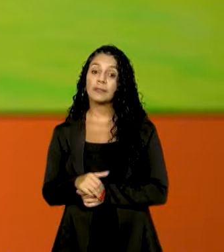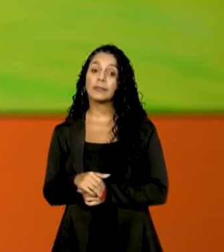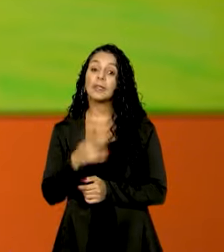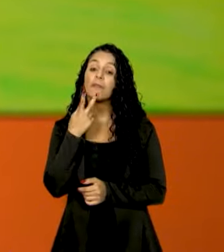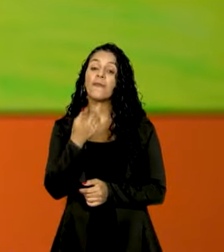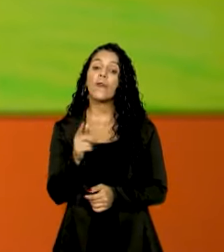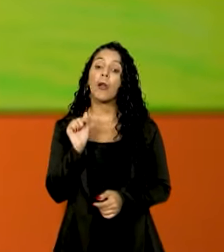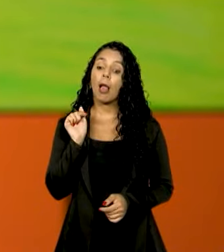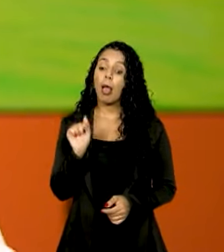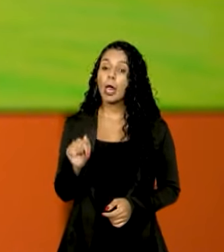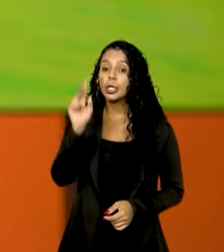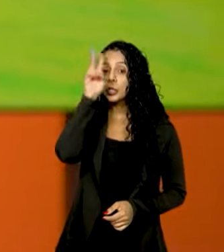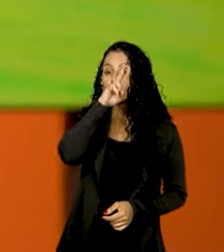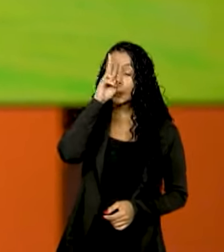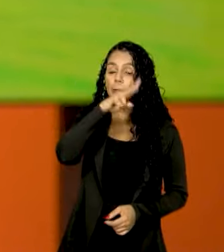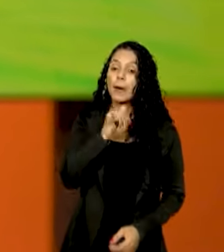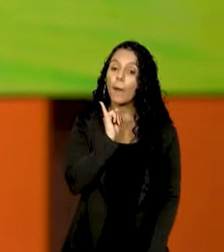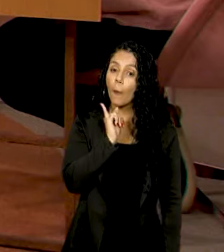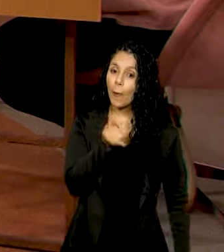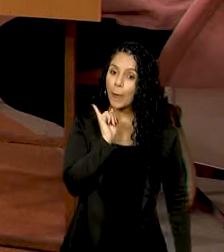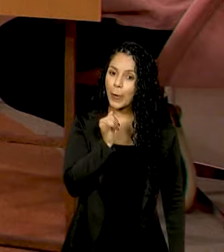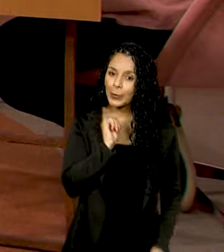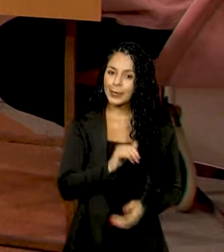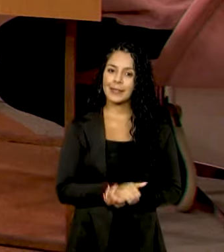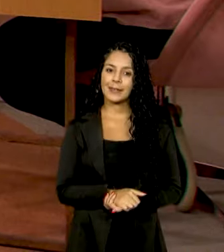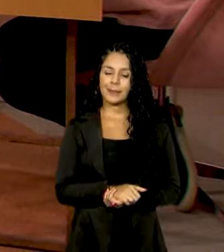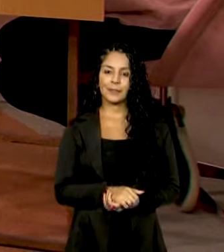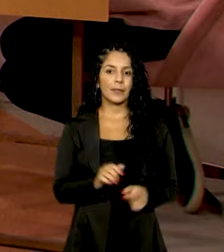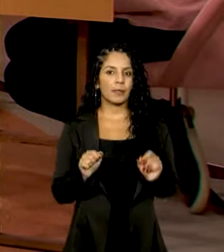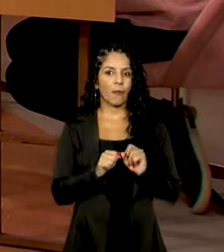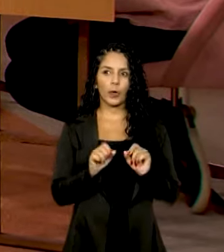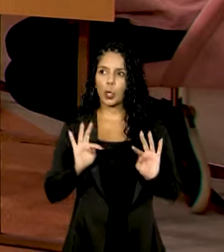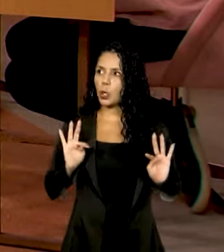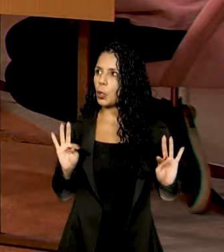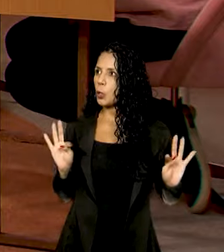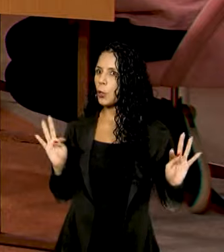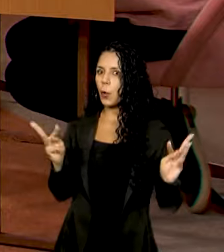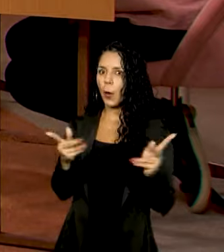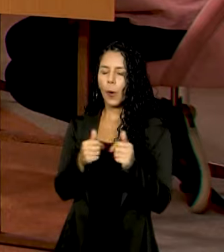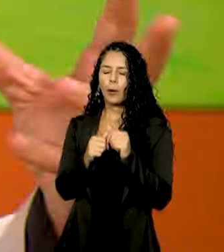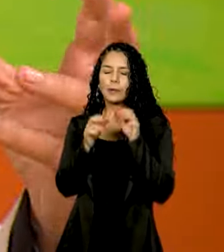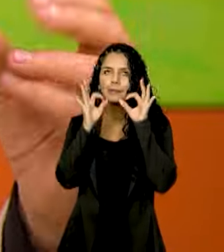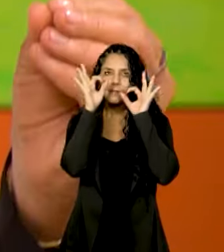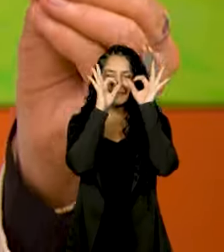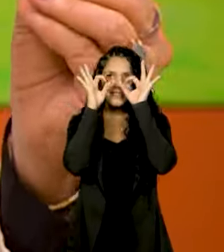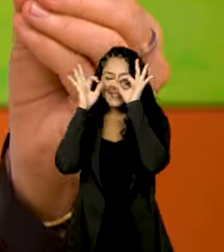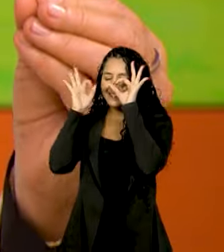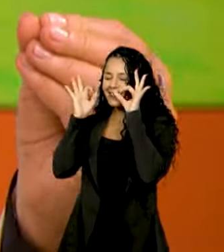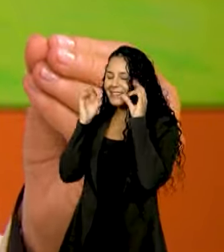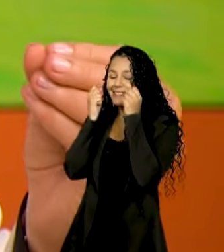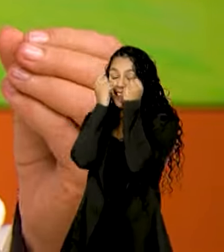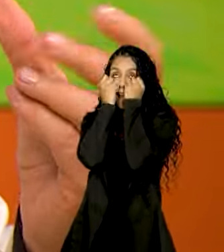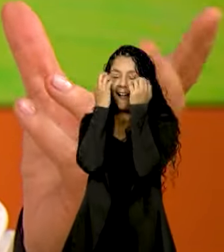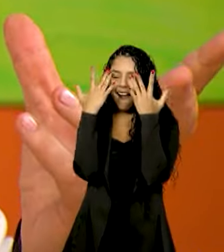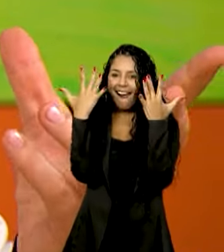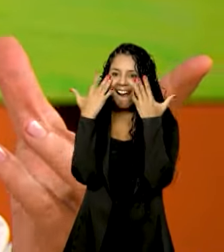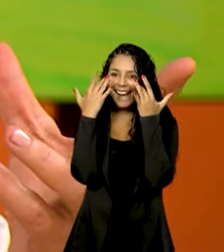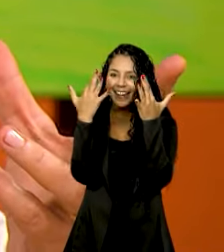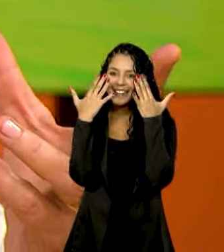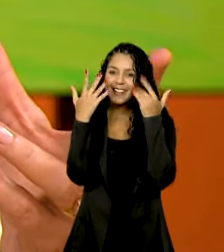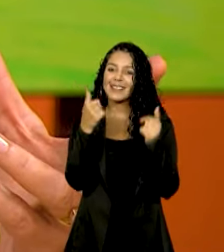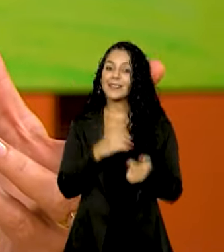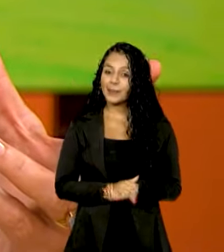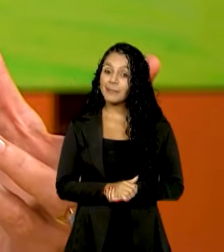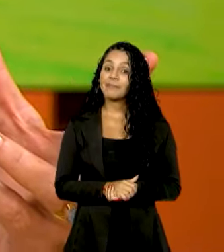digo que aquela história que eu acabei de contar, que fez com que todos aqueles olhinhos... brilhassem como